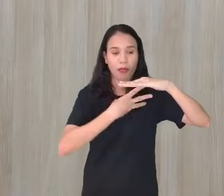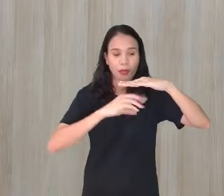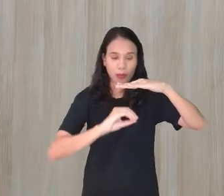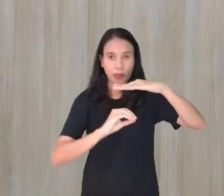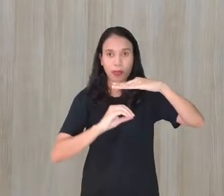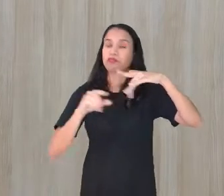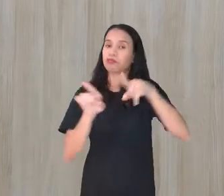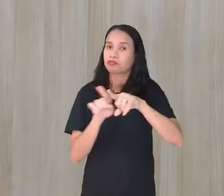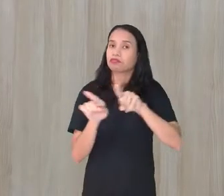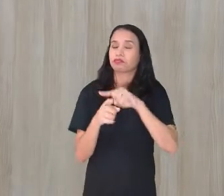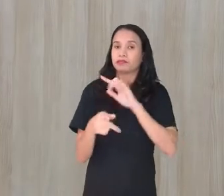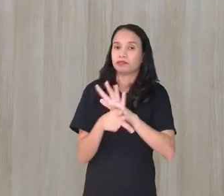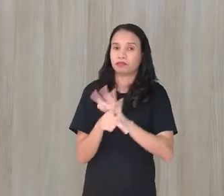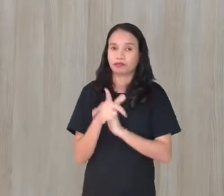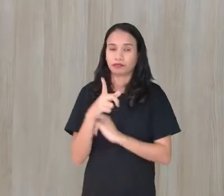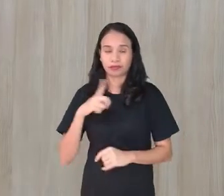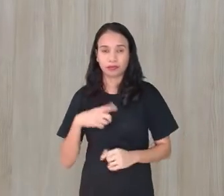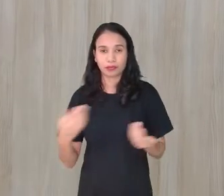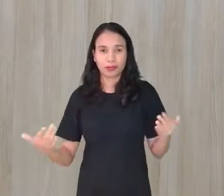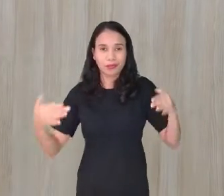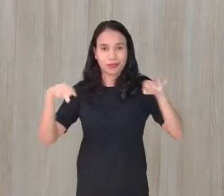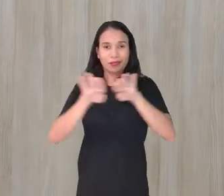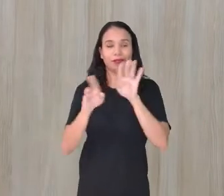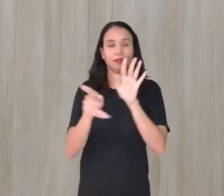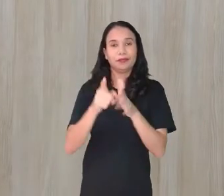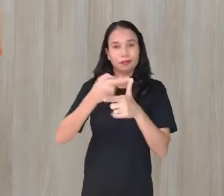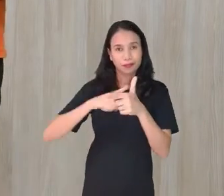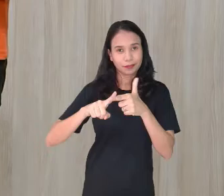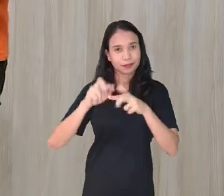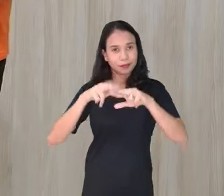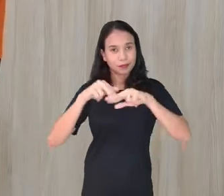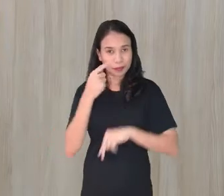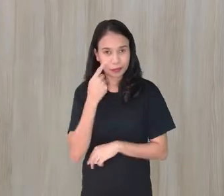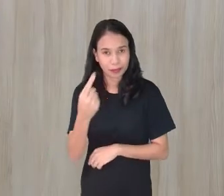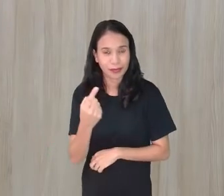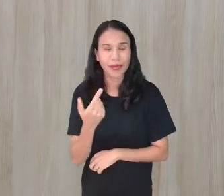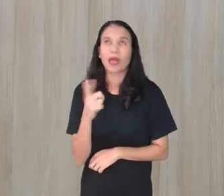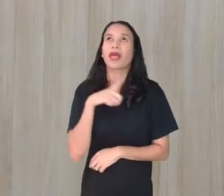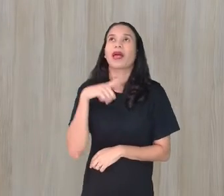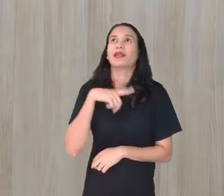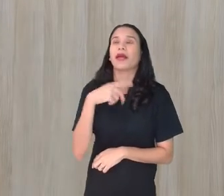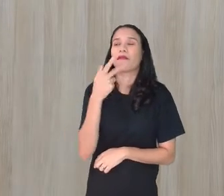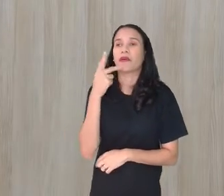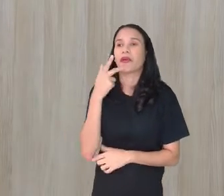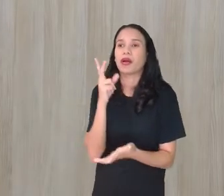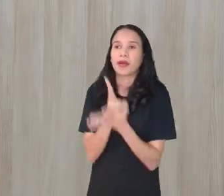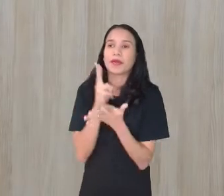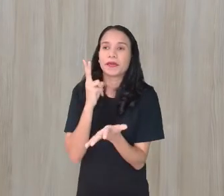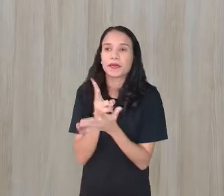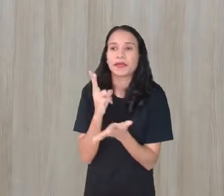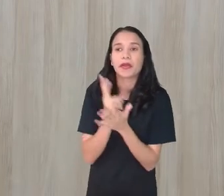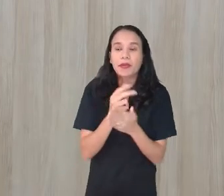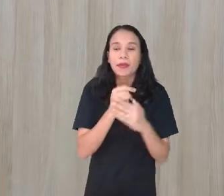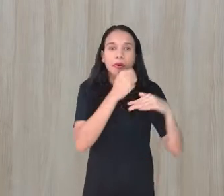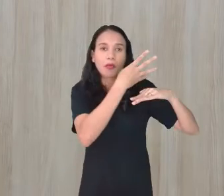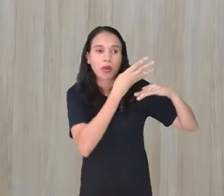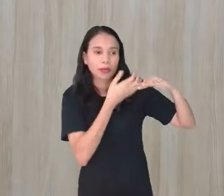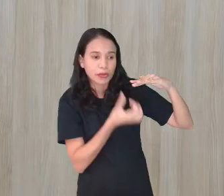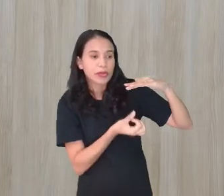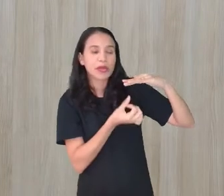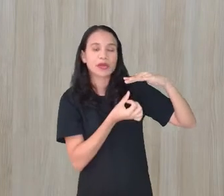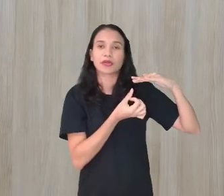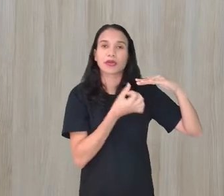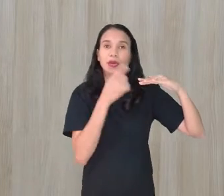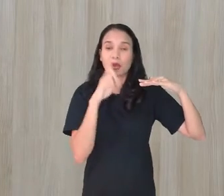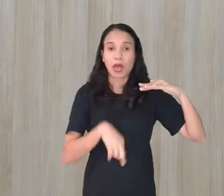avos, também efetuando aí a divisão, tá? Então, não é que essa fração aqui, 4